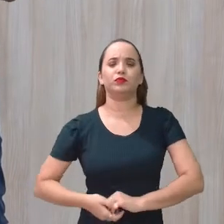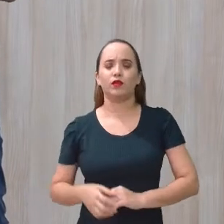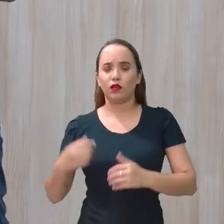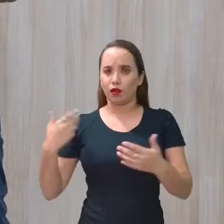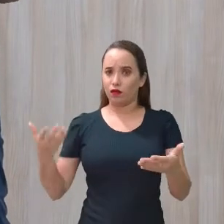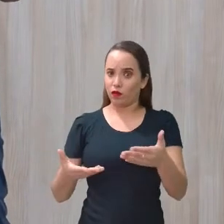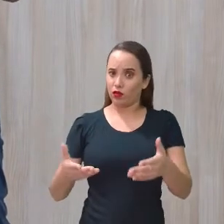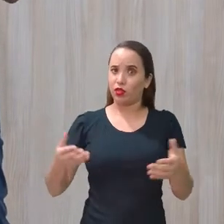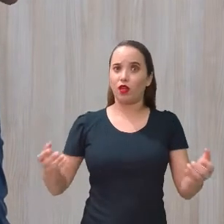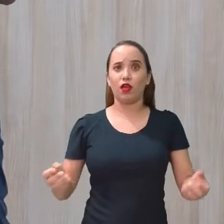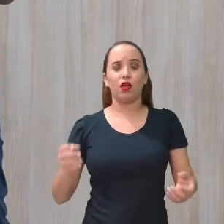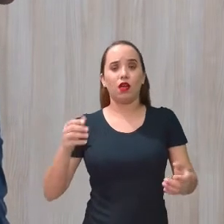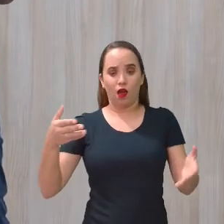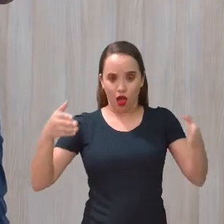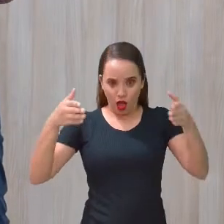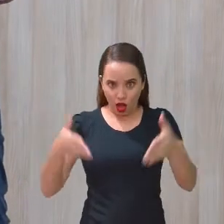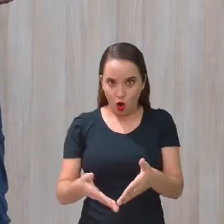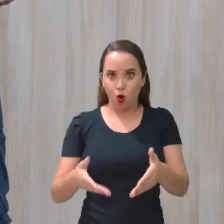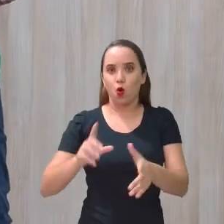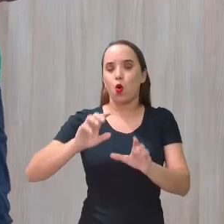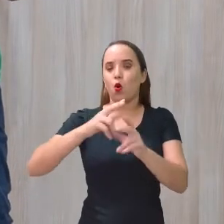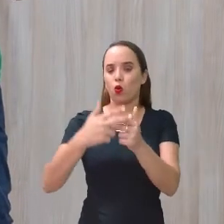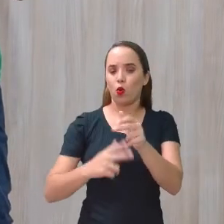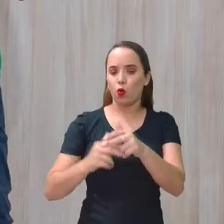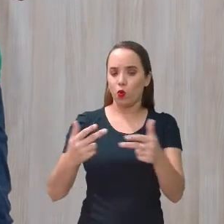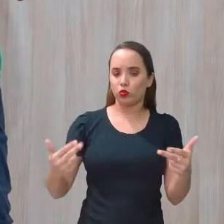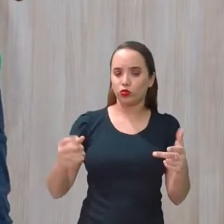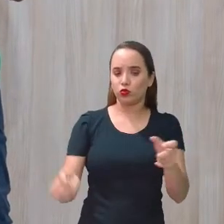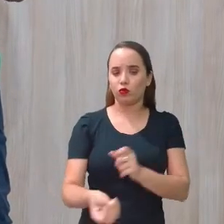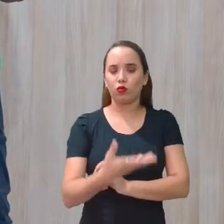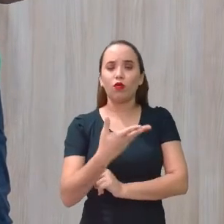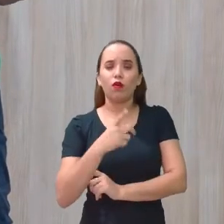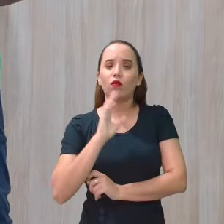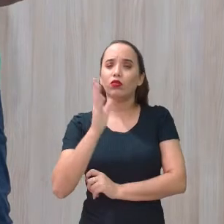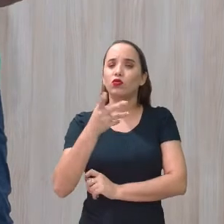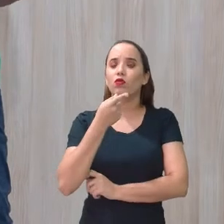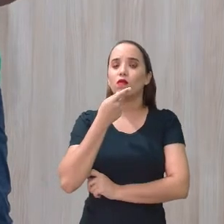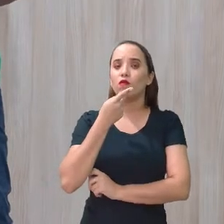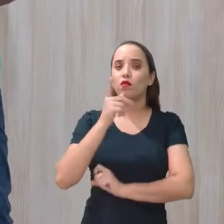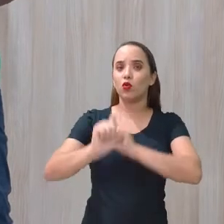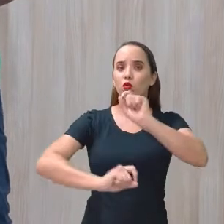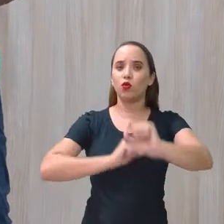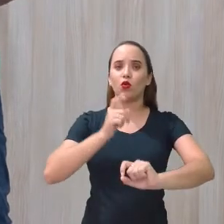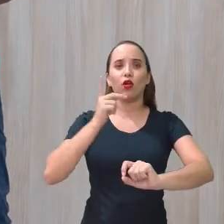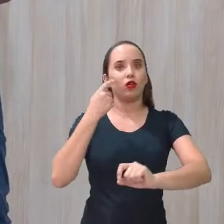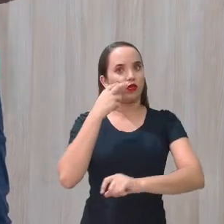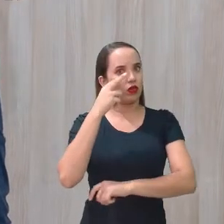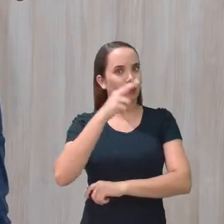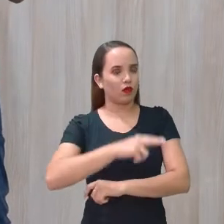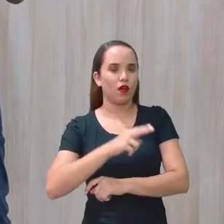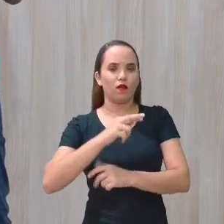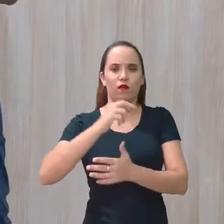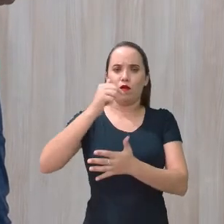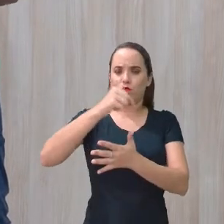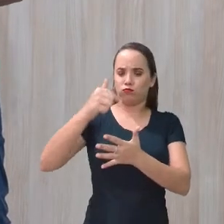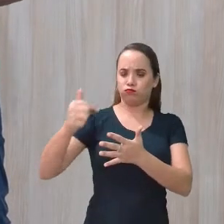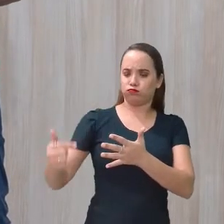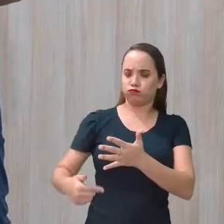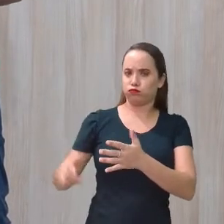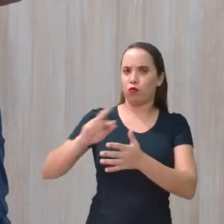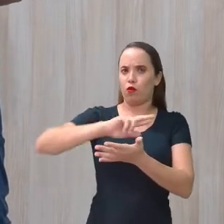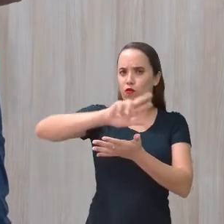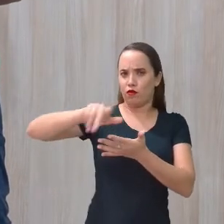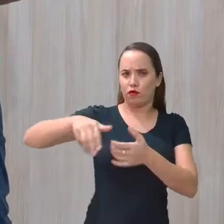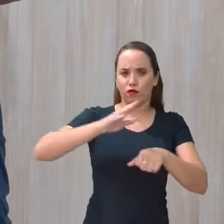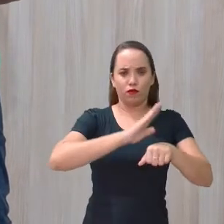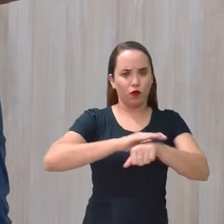mas lembrando que quando a gente falou na aula anterior, é um tema onde a gente vai ver diversas vezes cada uma das partes que a